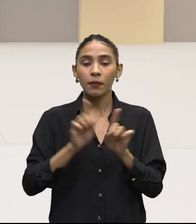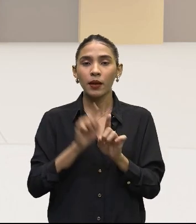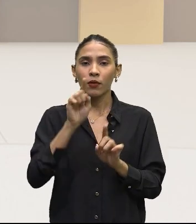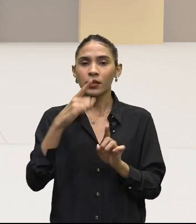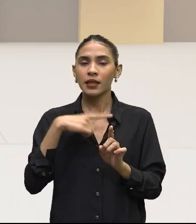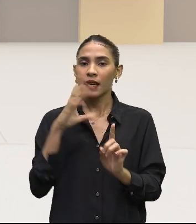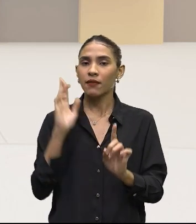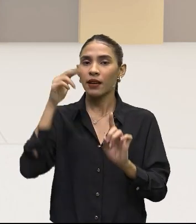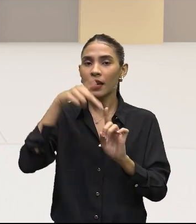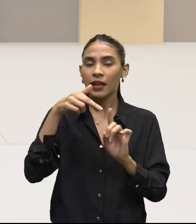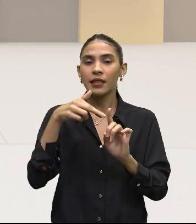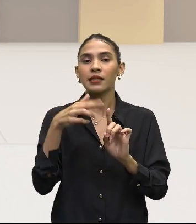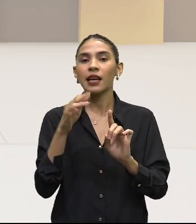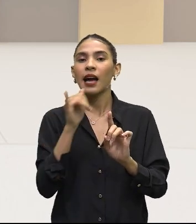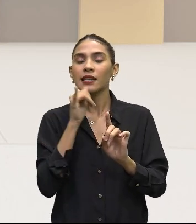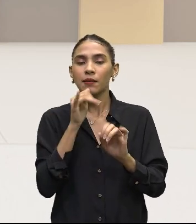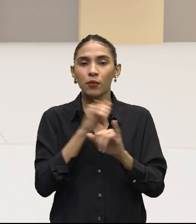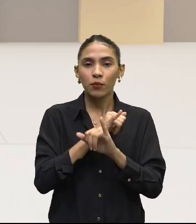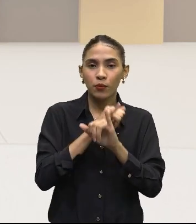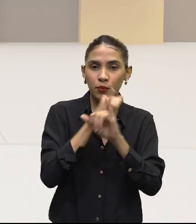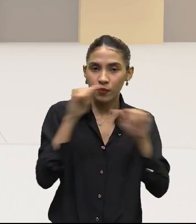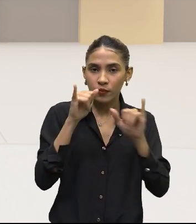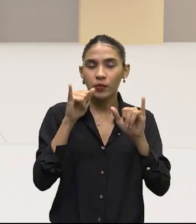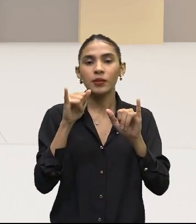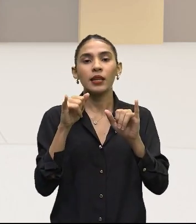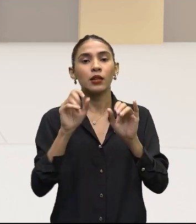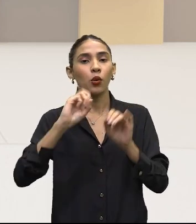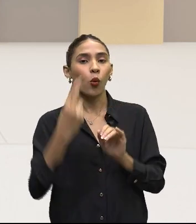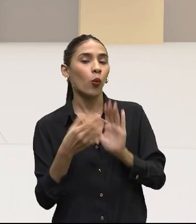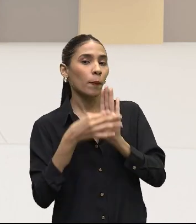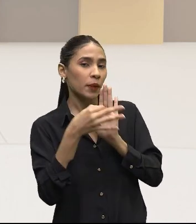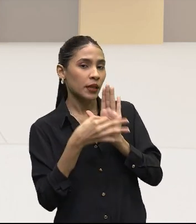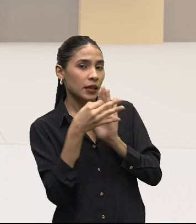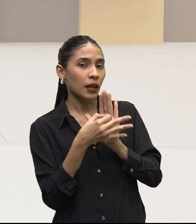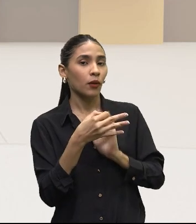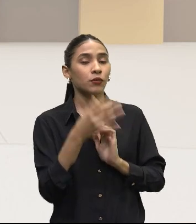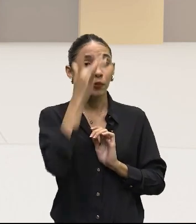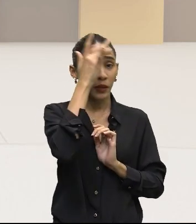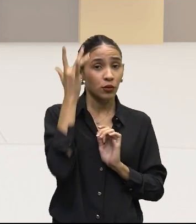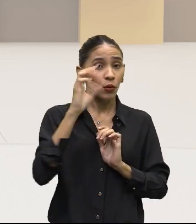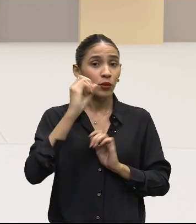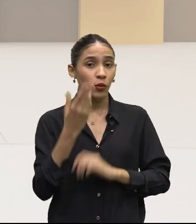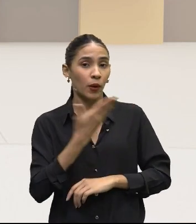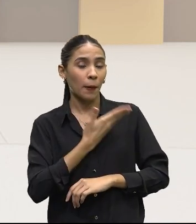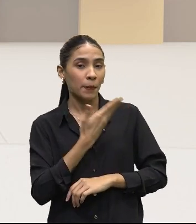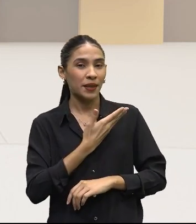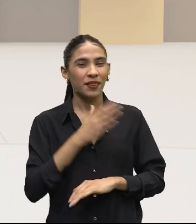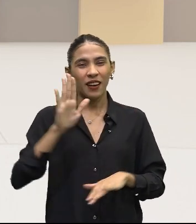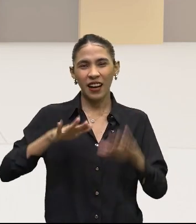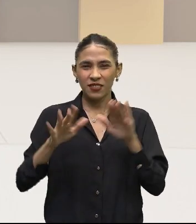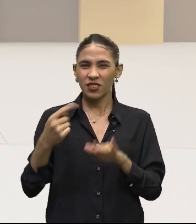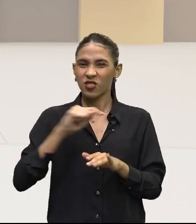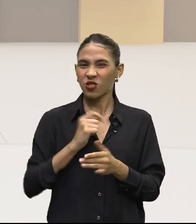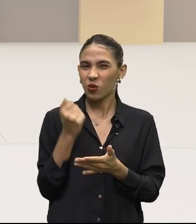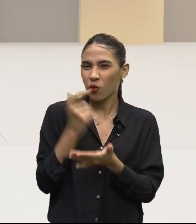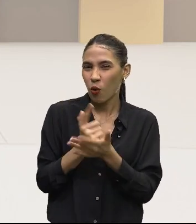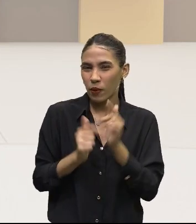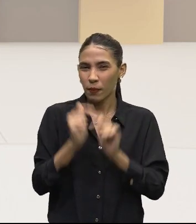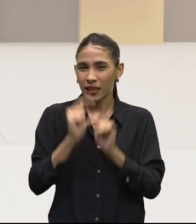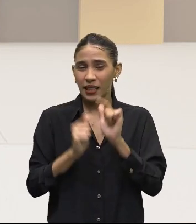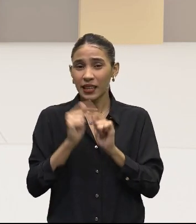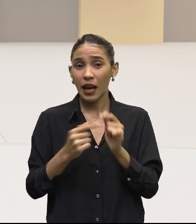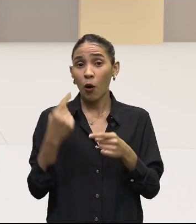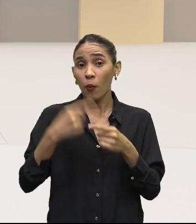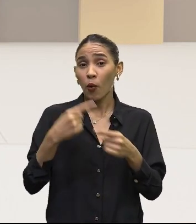decisão por fatores como publicidade ou opinião de amigos e familiares. Às vezes a gente compra um produto só por